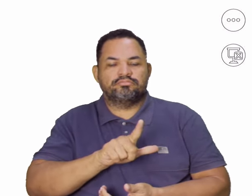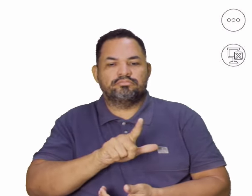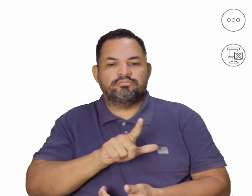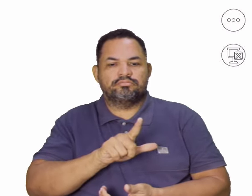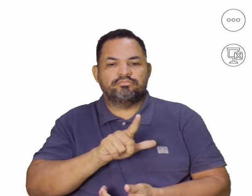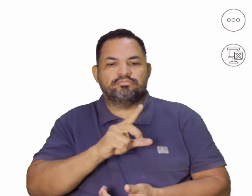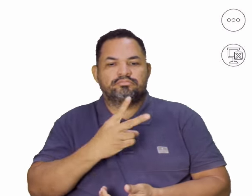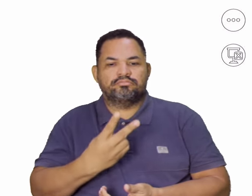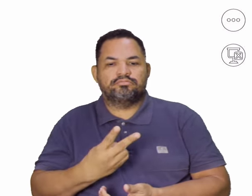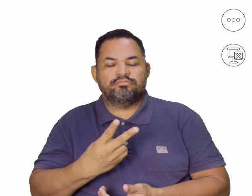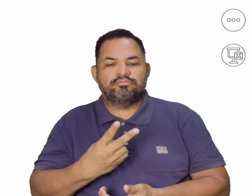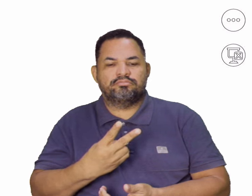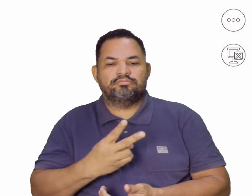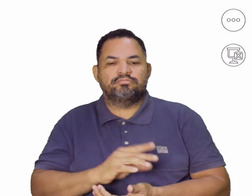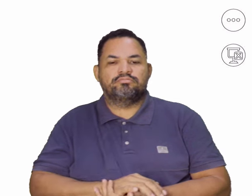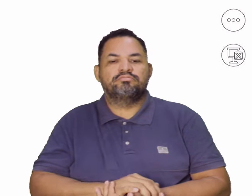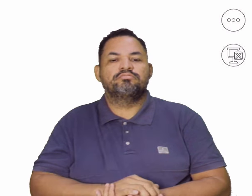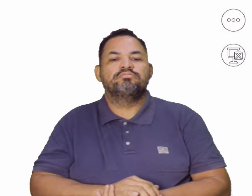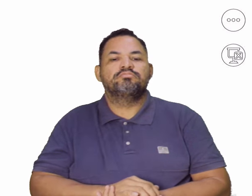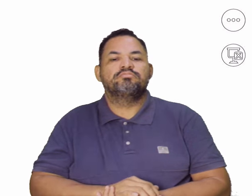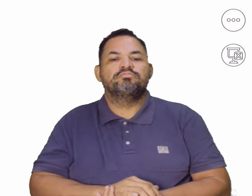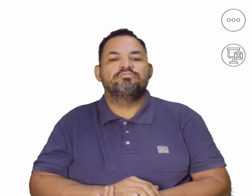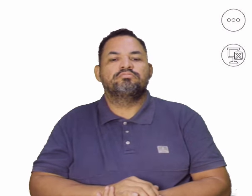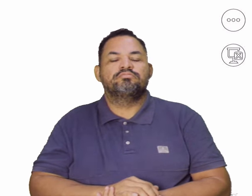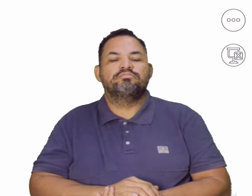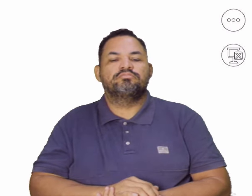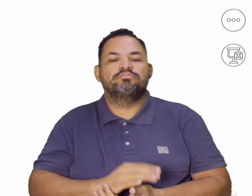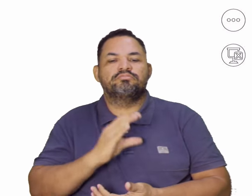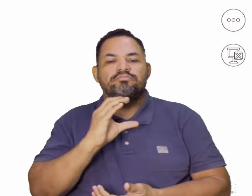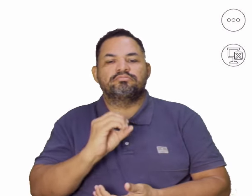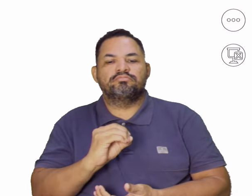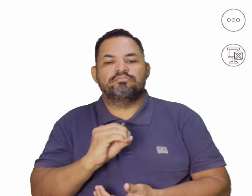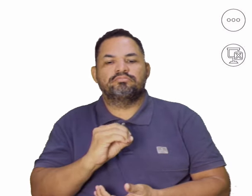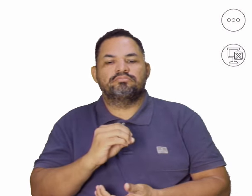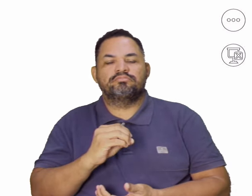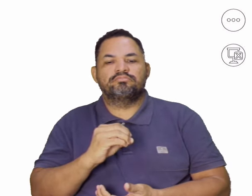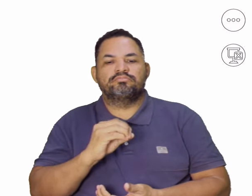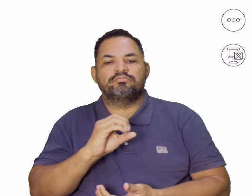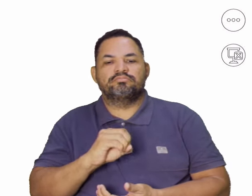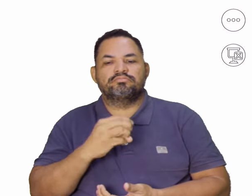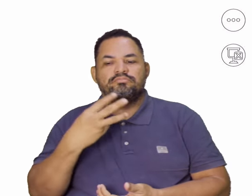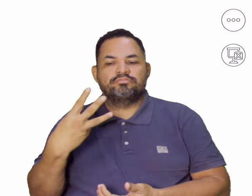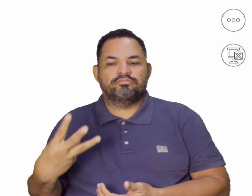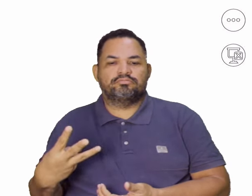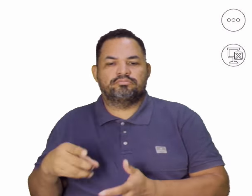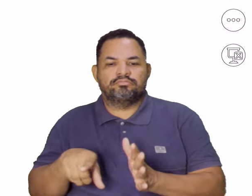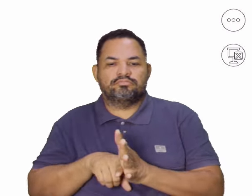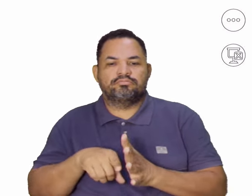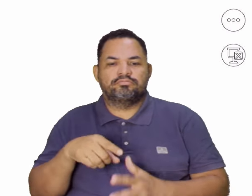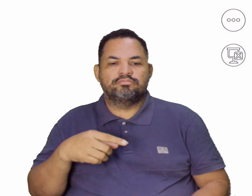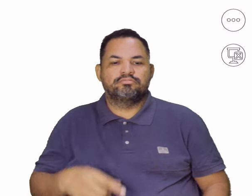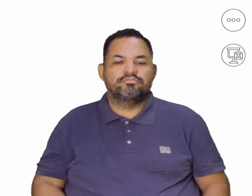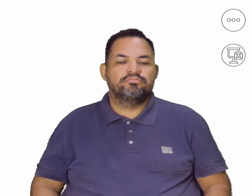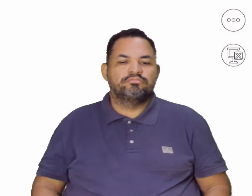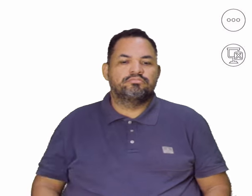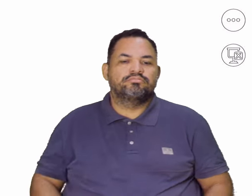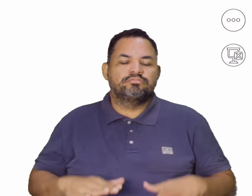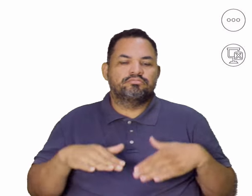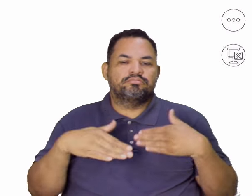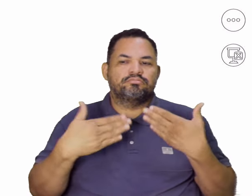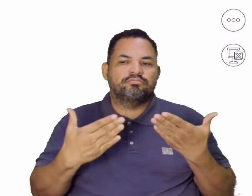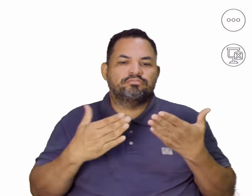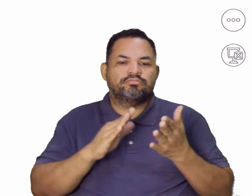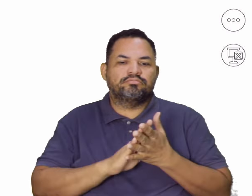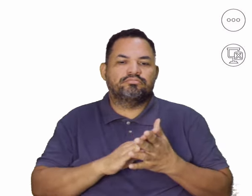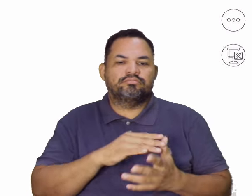al2 óxido de alumínio o alumínio é mais 3 e o oxigênio -2 quando nós